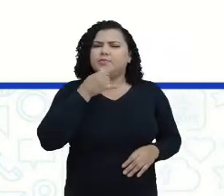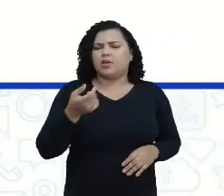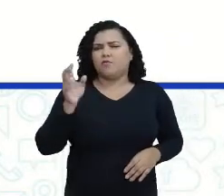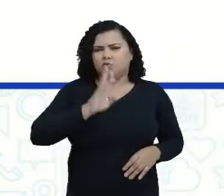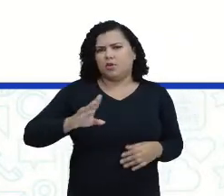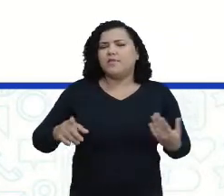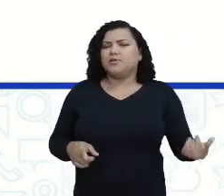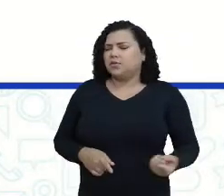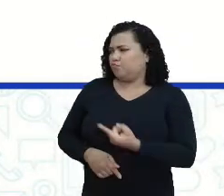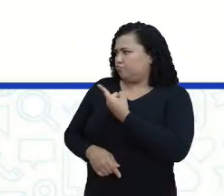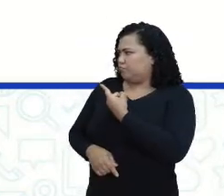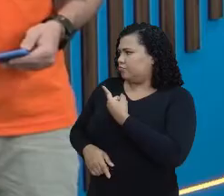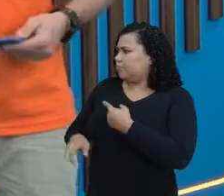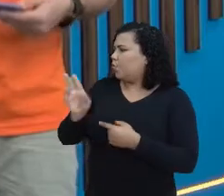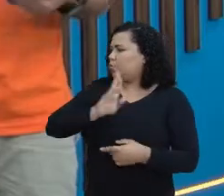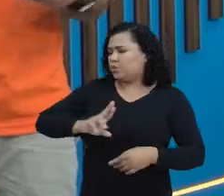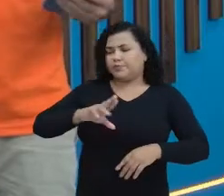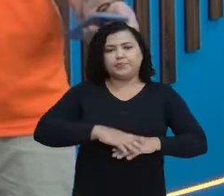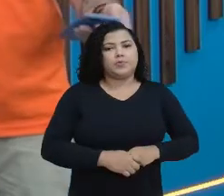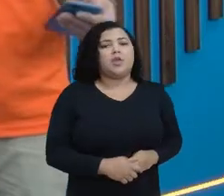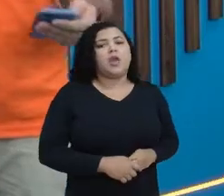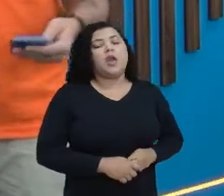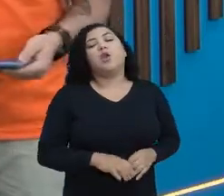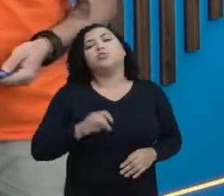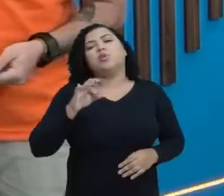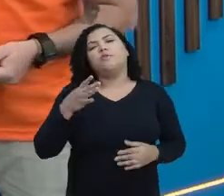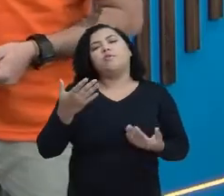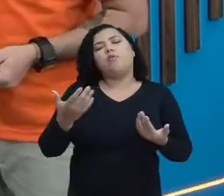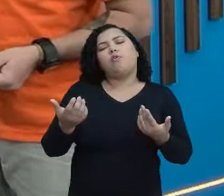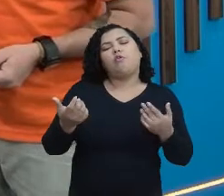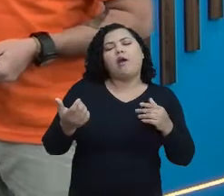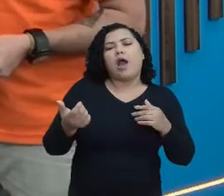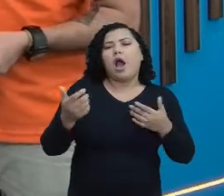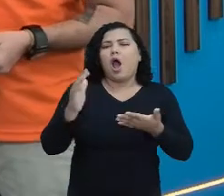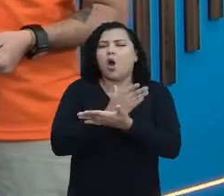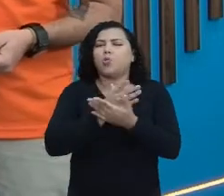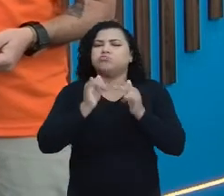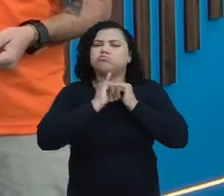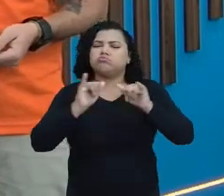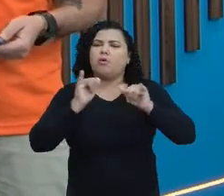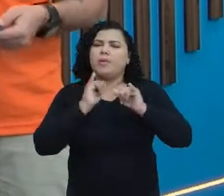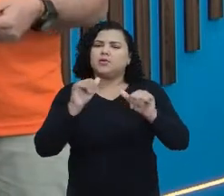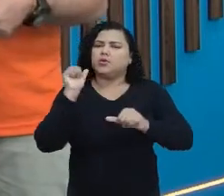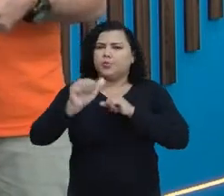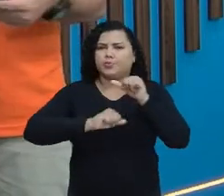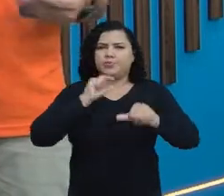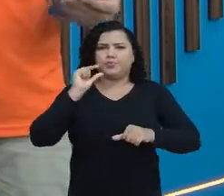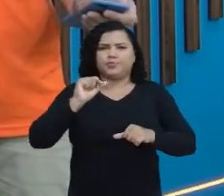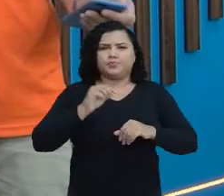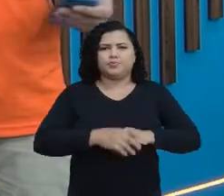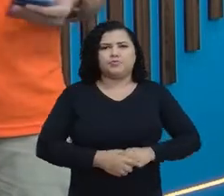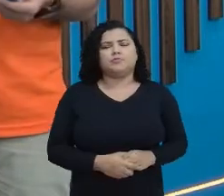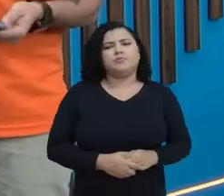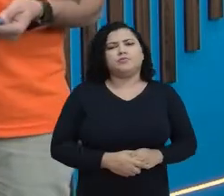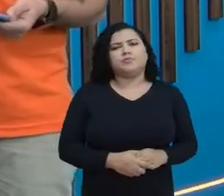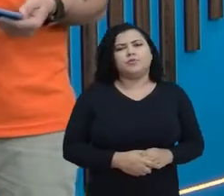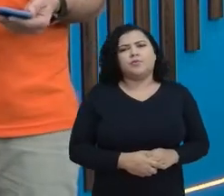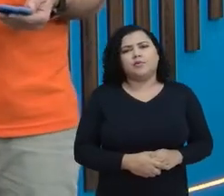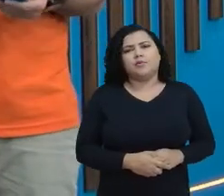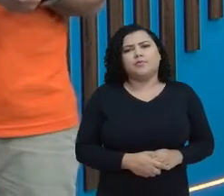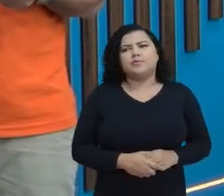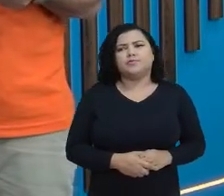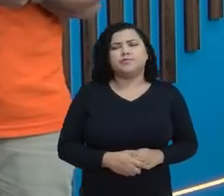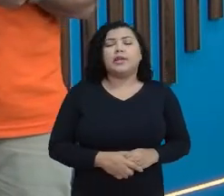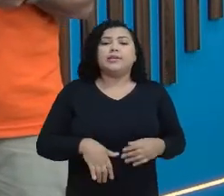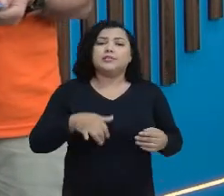em cima dessa situação. Eu só vou ficar variando algumas informações. Então, eu cortei ali a distância, por quê? Porque